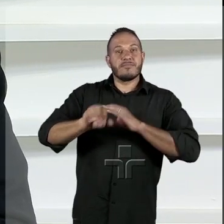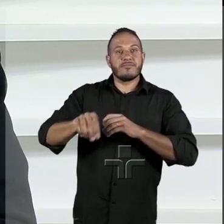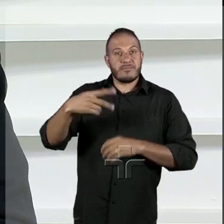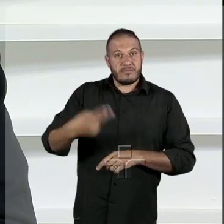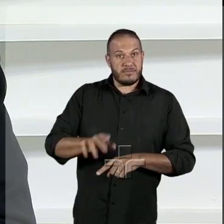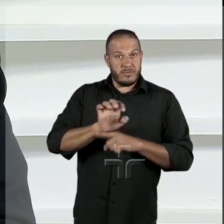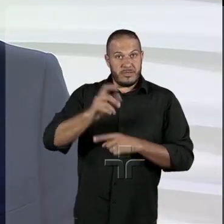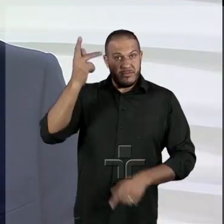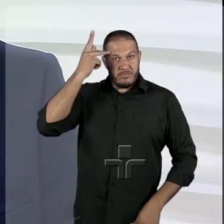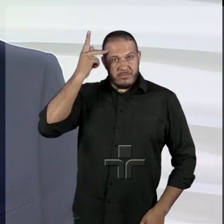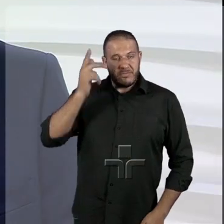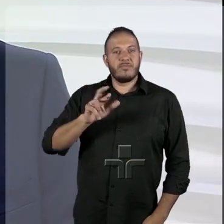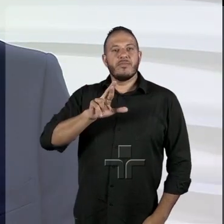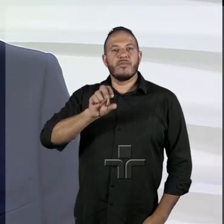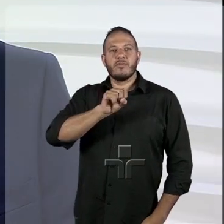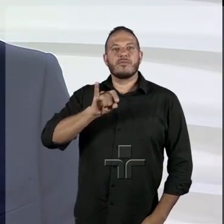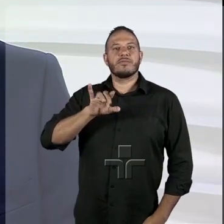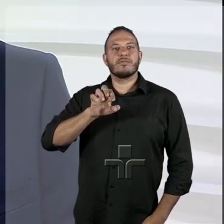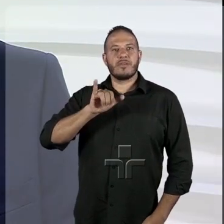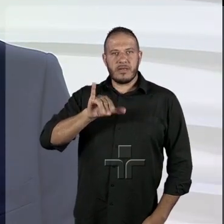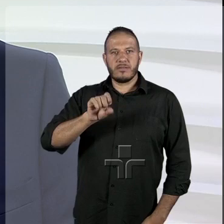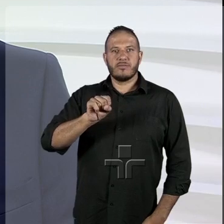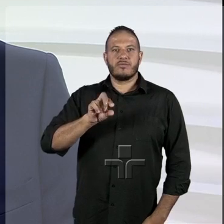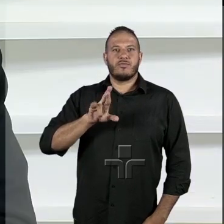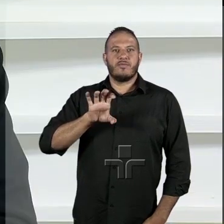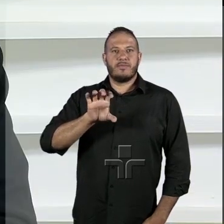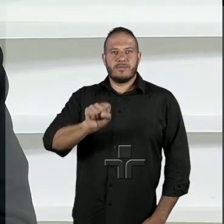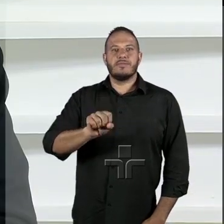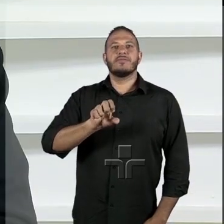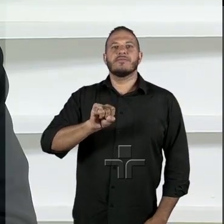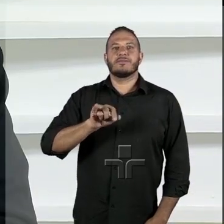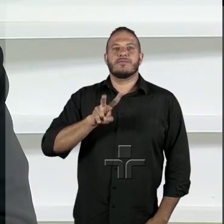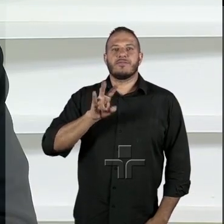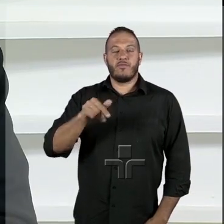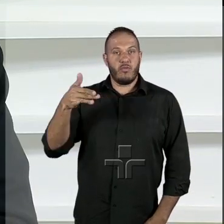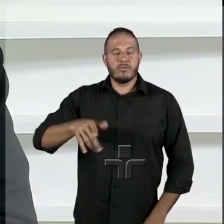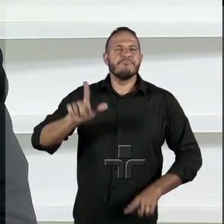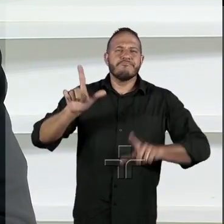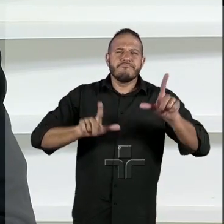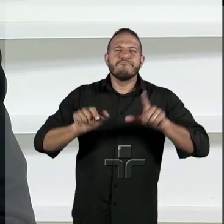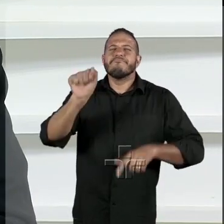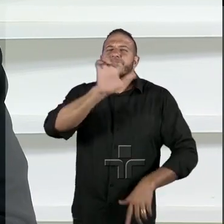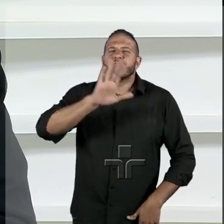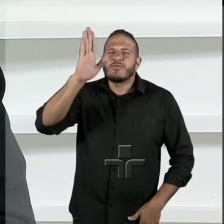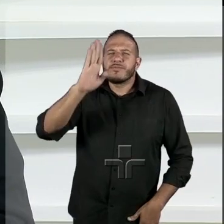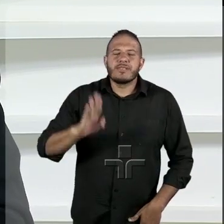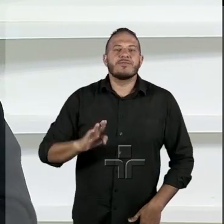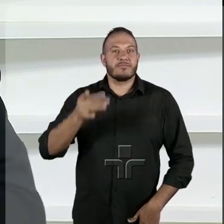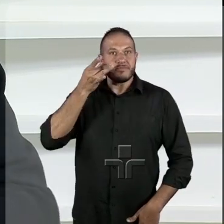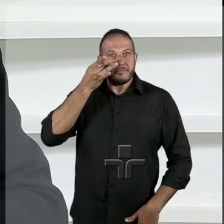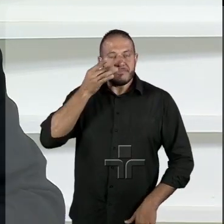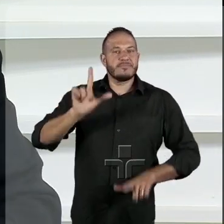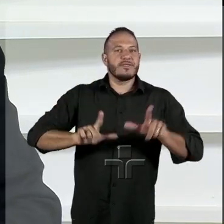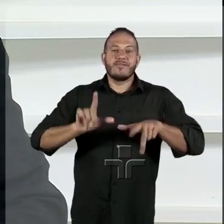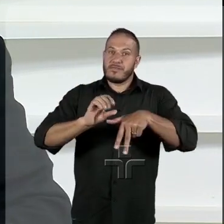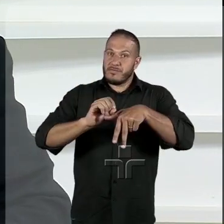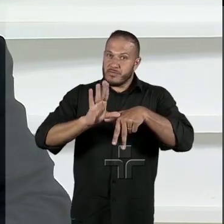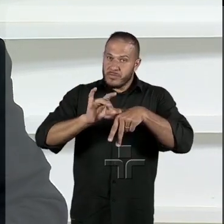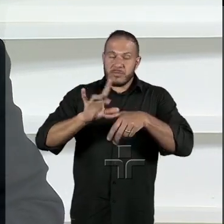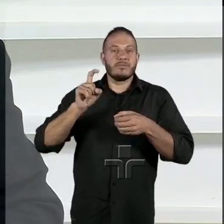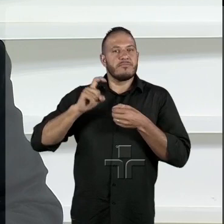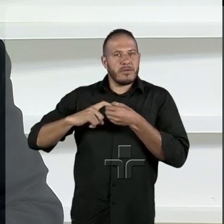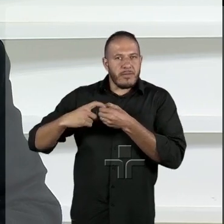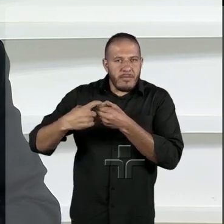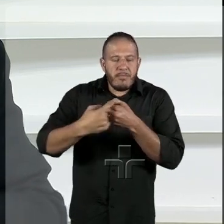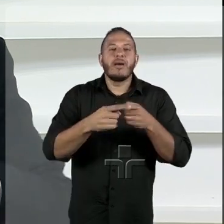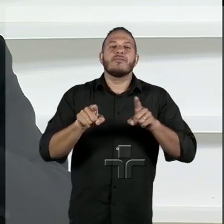do Estado de São Paulo, Rocieli Soares da Silva. Estamos no ar em todo o país pela TV Cultura, pelas emissoras afiliadas,